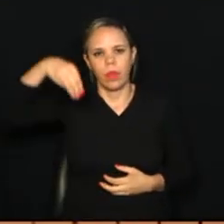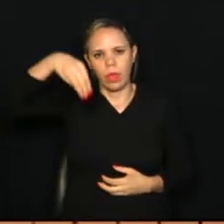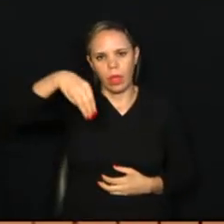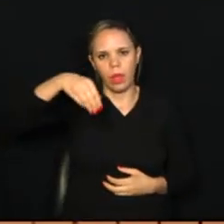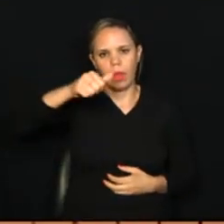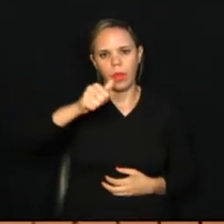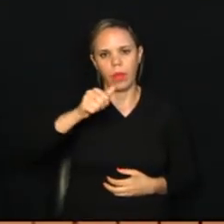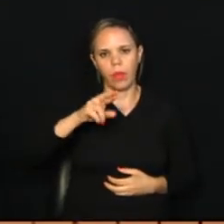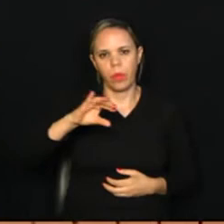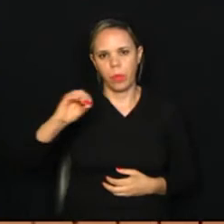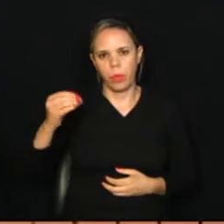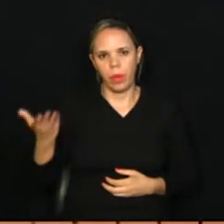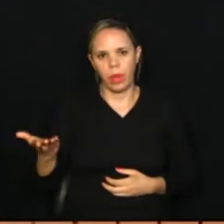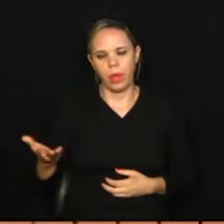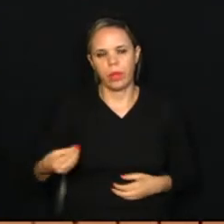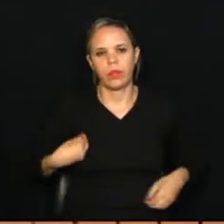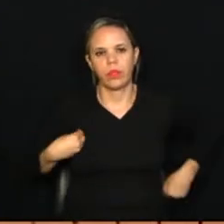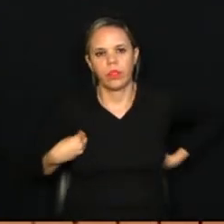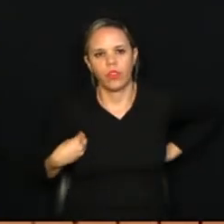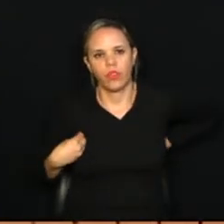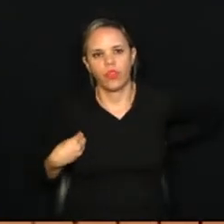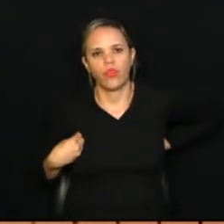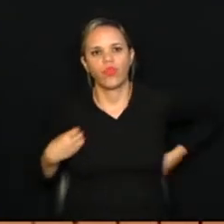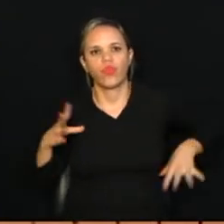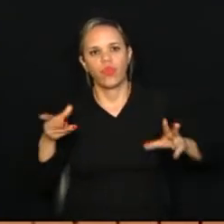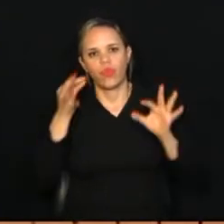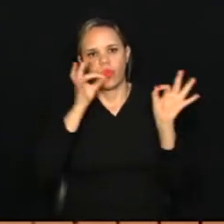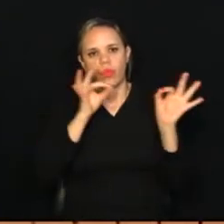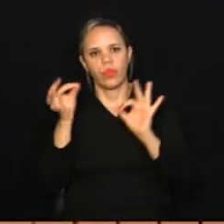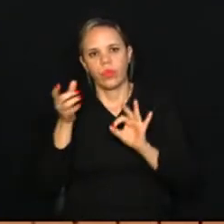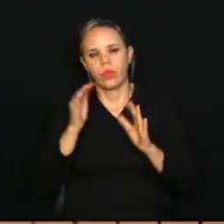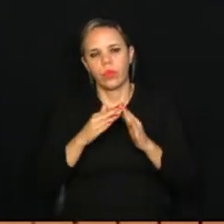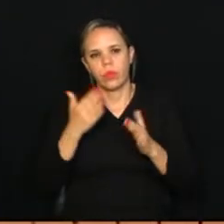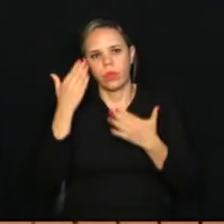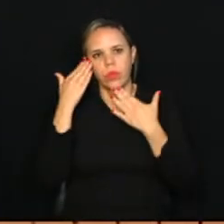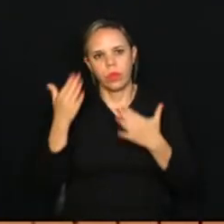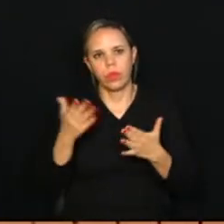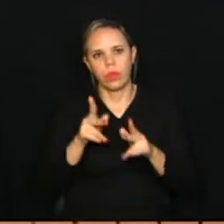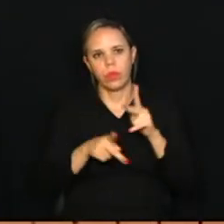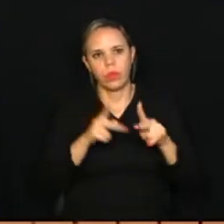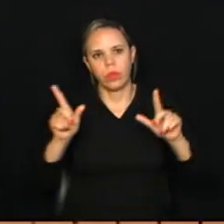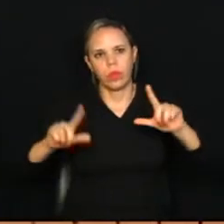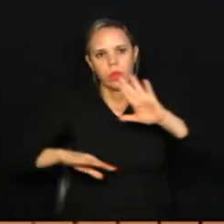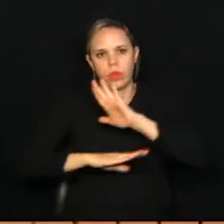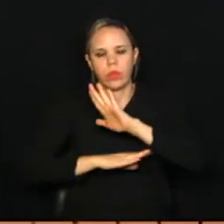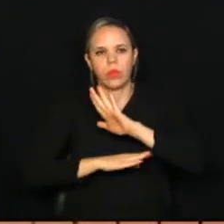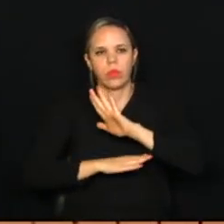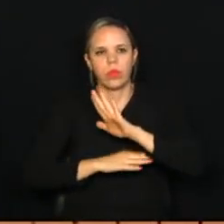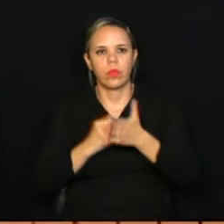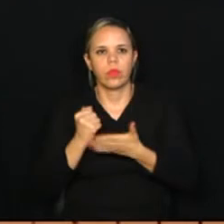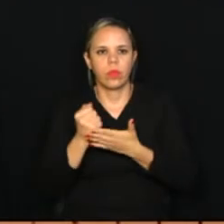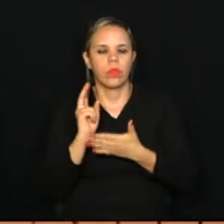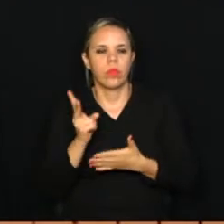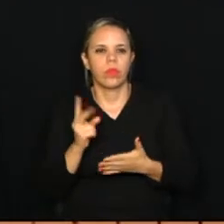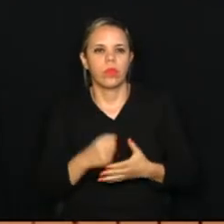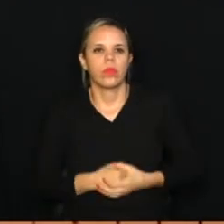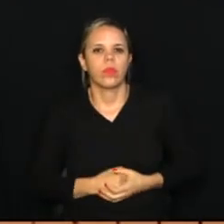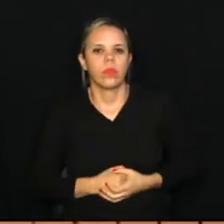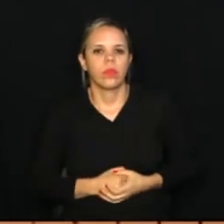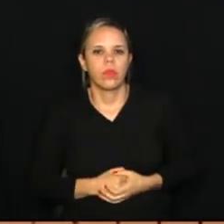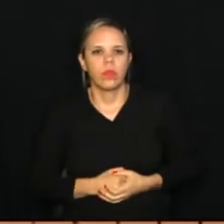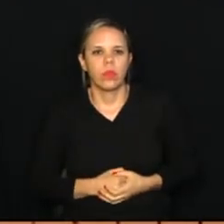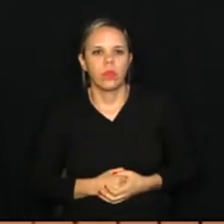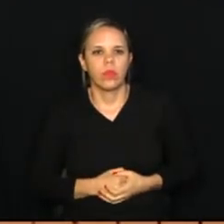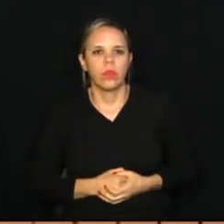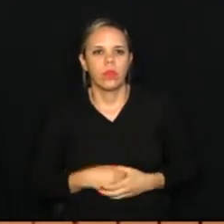agora com a gente, todos que nos acompanharam de casa, muito obrigado, pessoal da TV Câmara que nos auxiliou aqui em toda